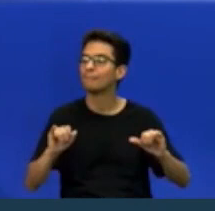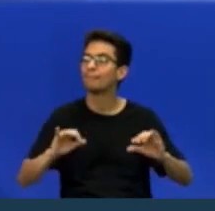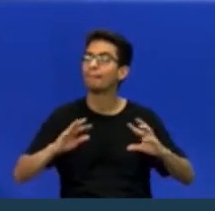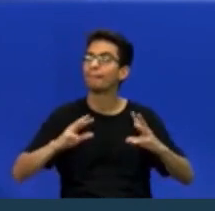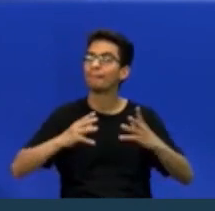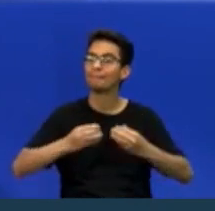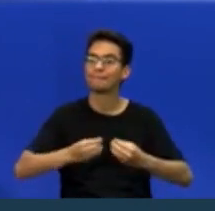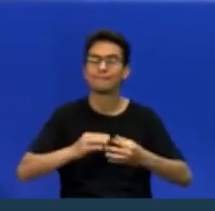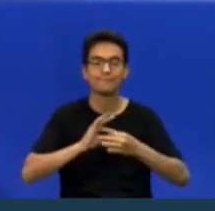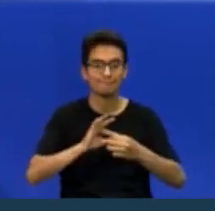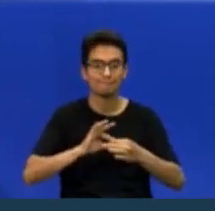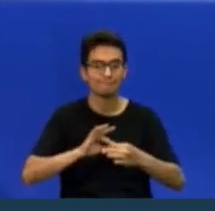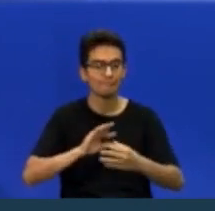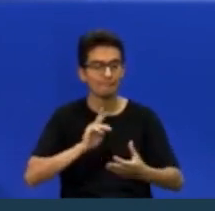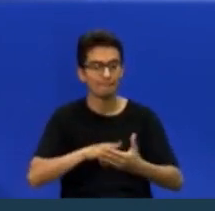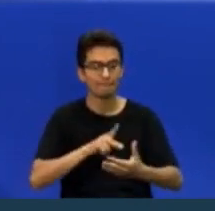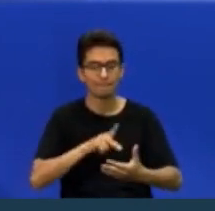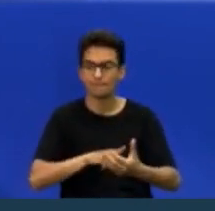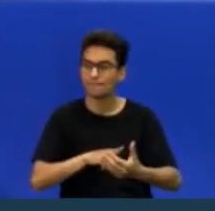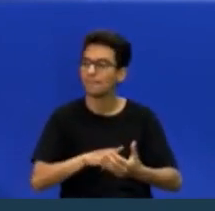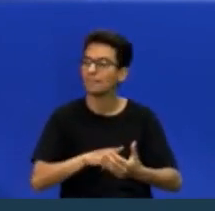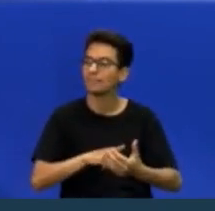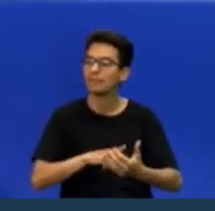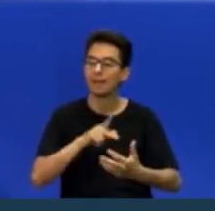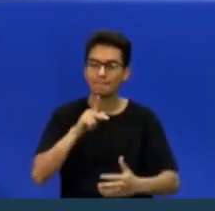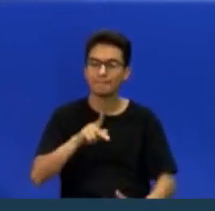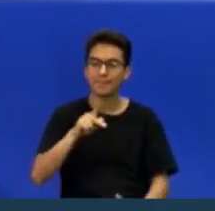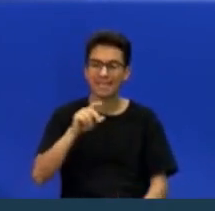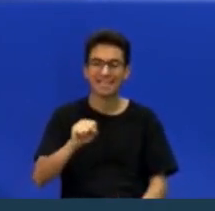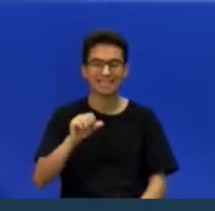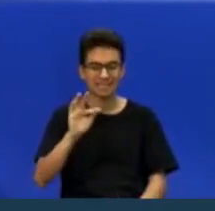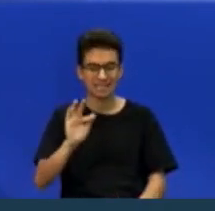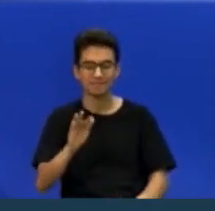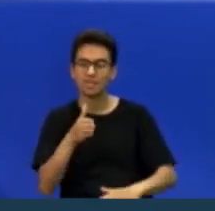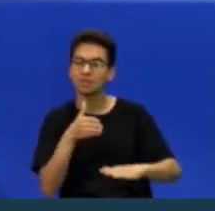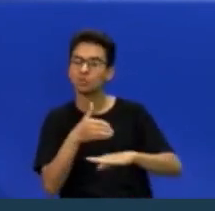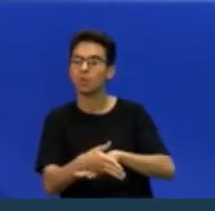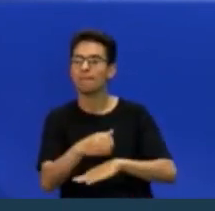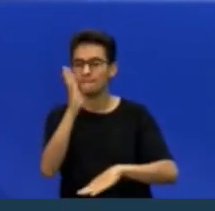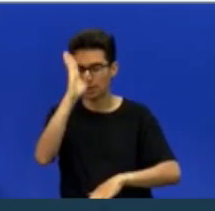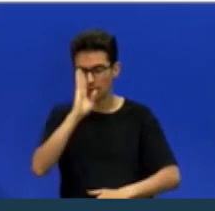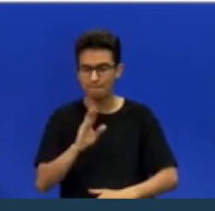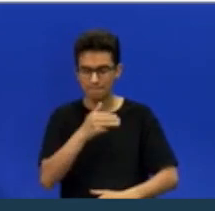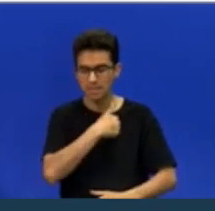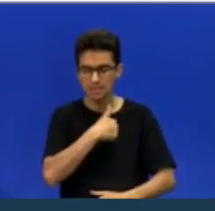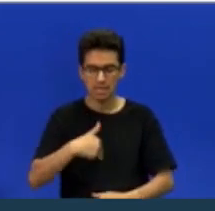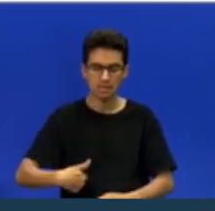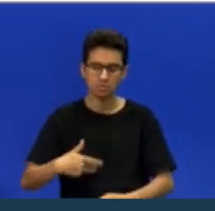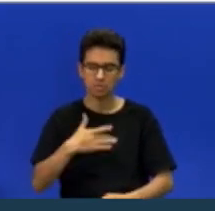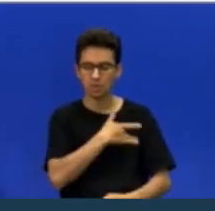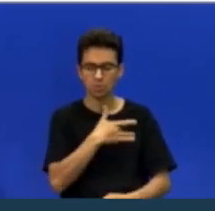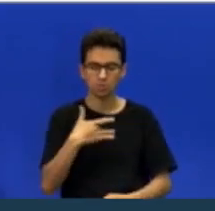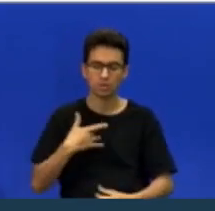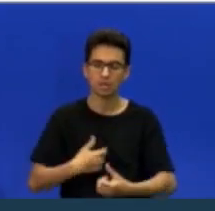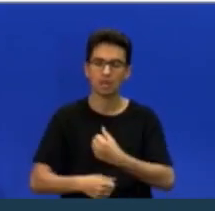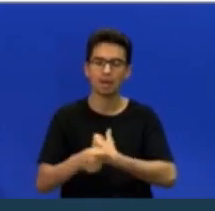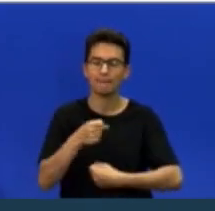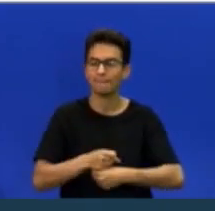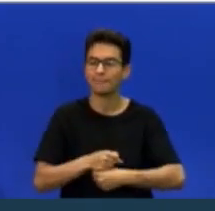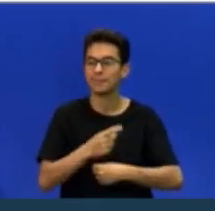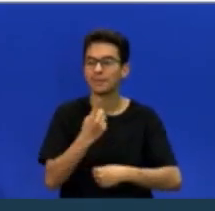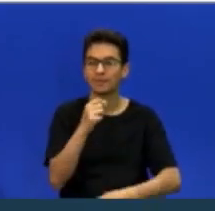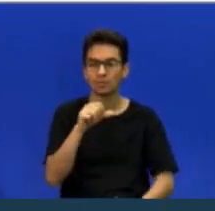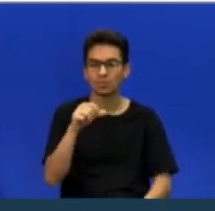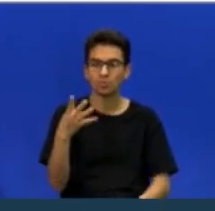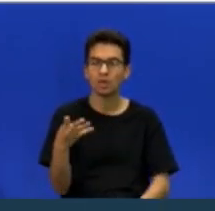integralidade e universalidade das ações. O PSF foi introduzido no Brasil pelo Ministério da Saúde em 1994 e teve